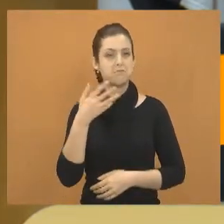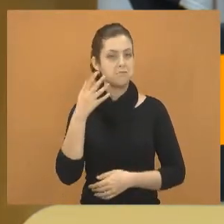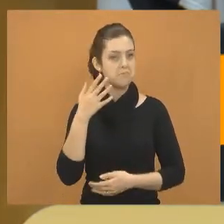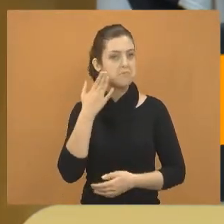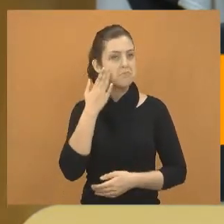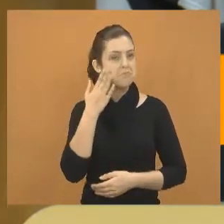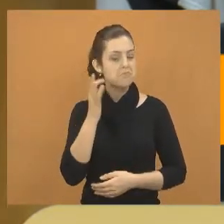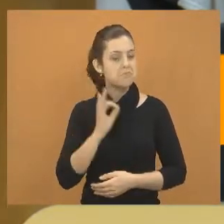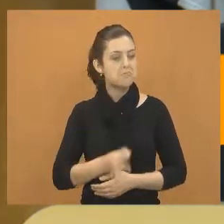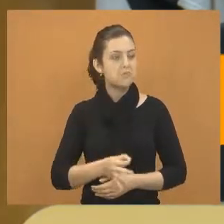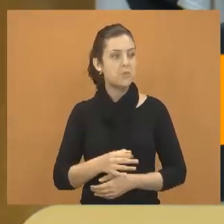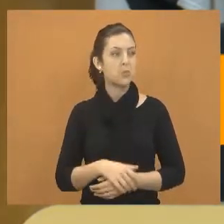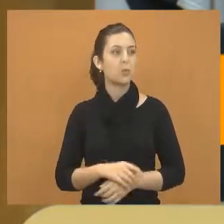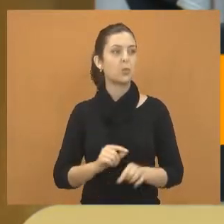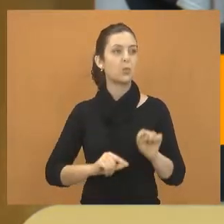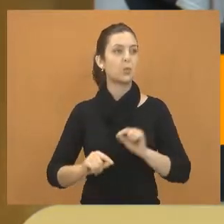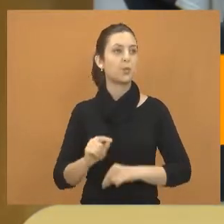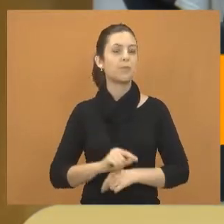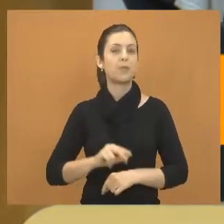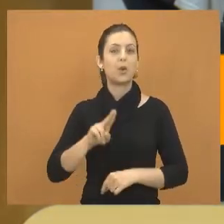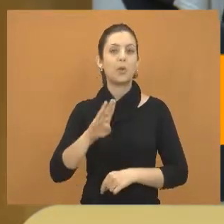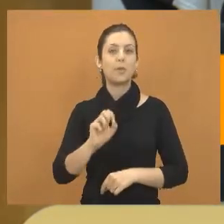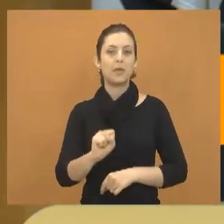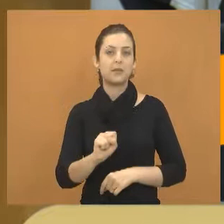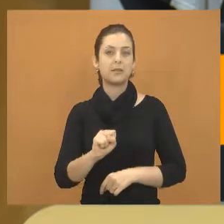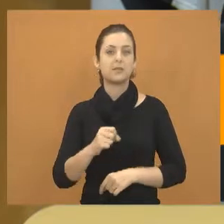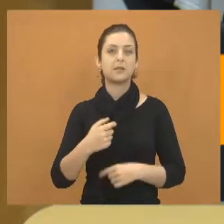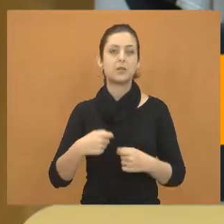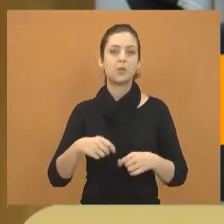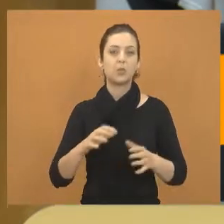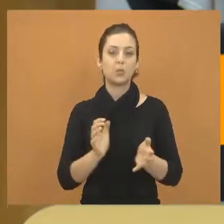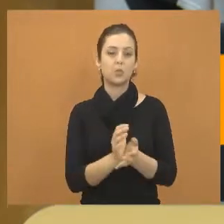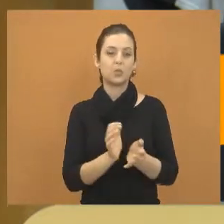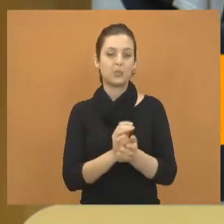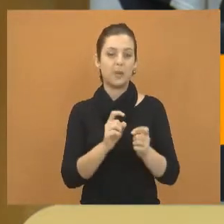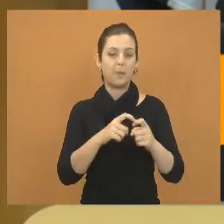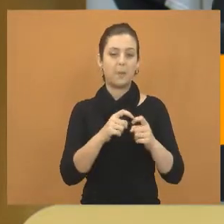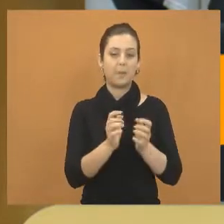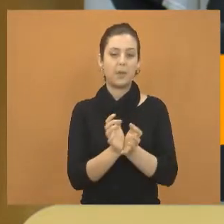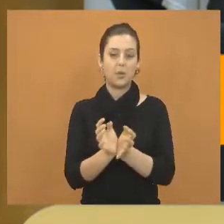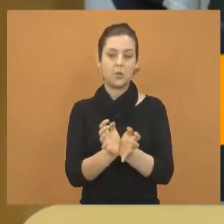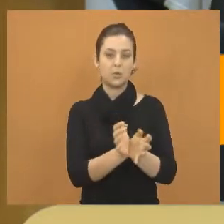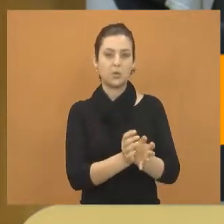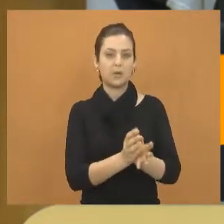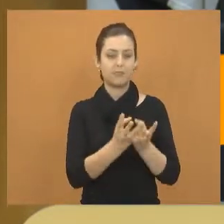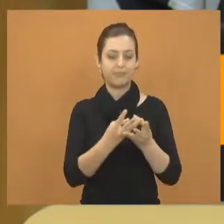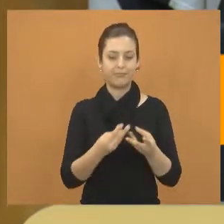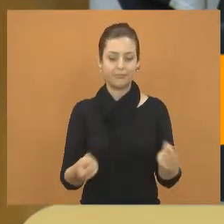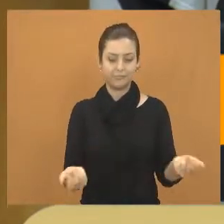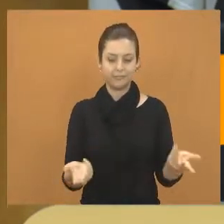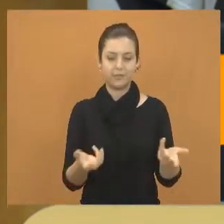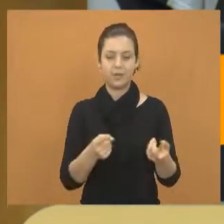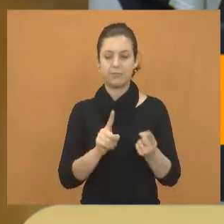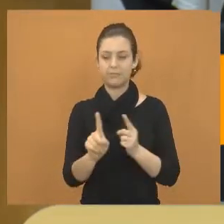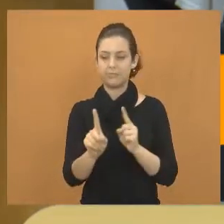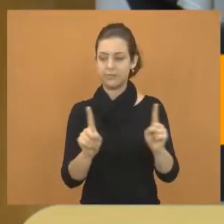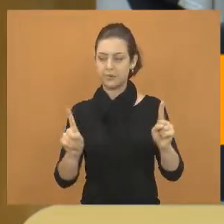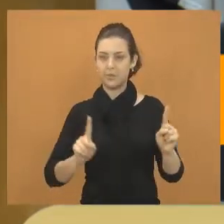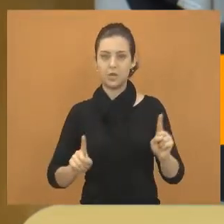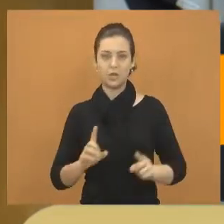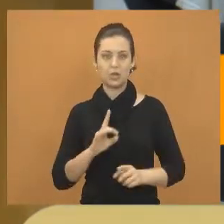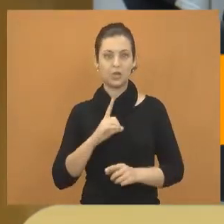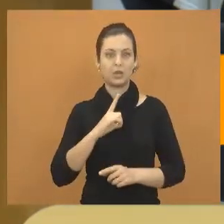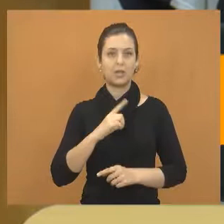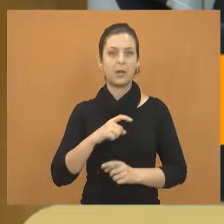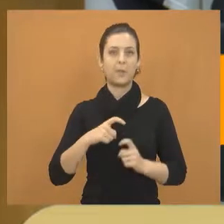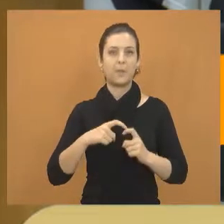convicção, as UBS foram, o corpo clínico das UBS foram desmontados. Hoje a gente só tem os médicos